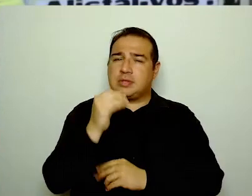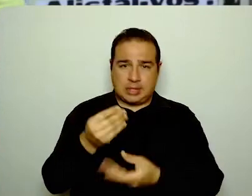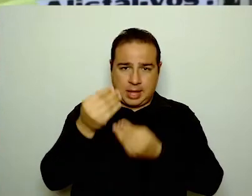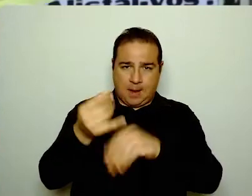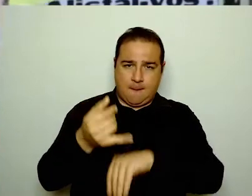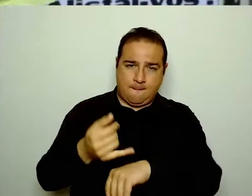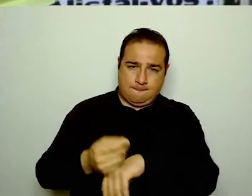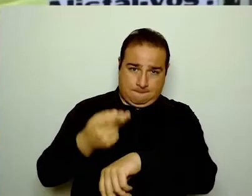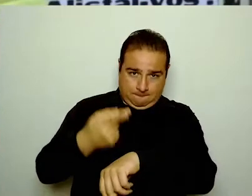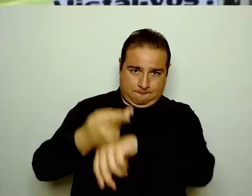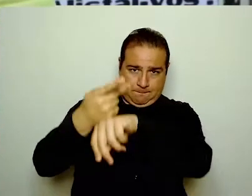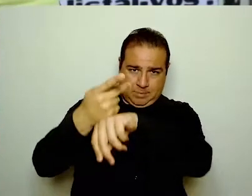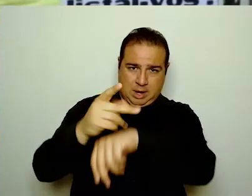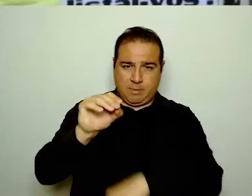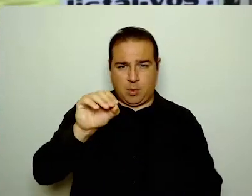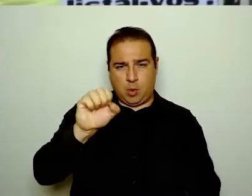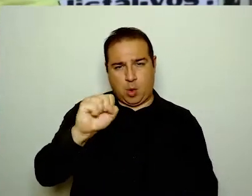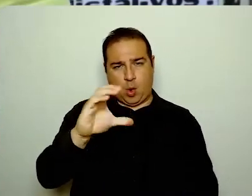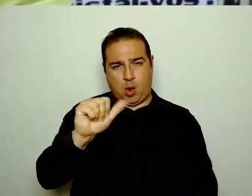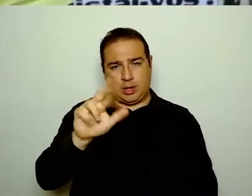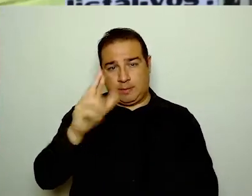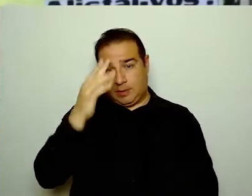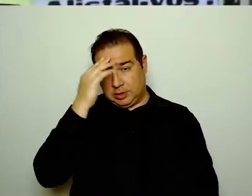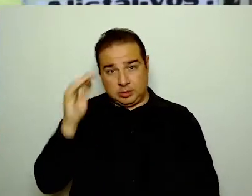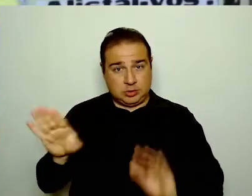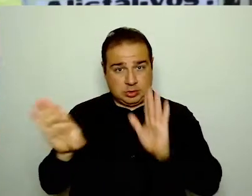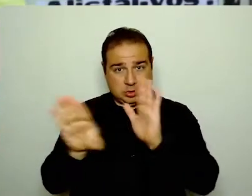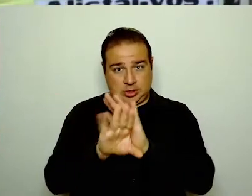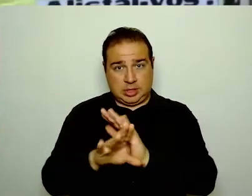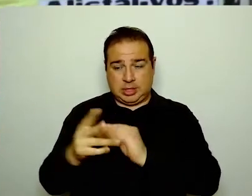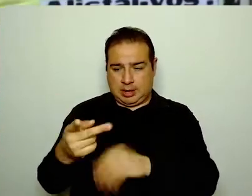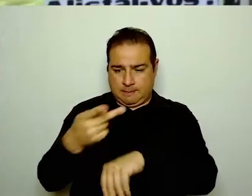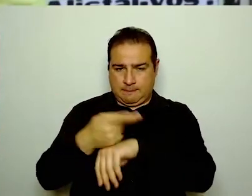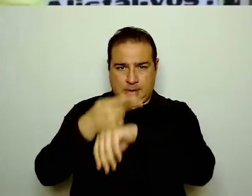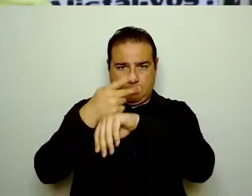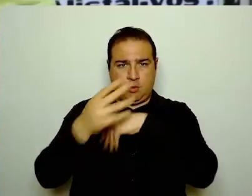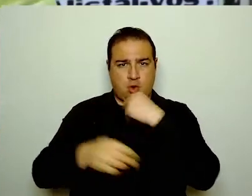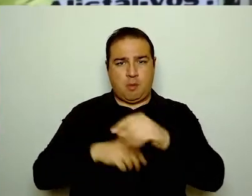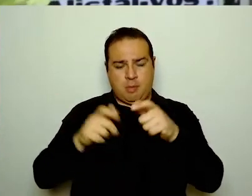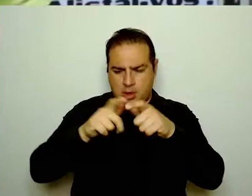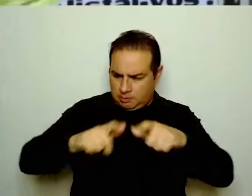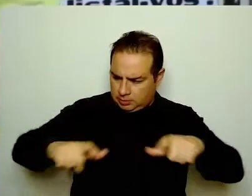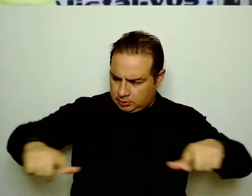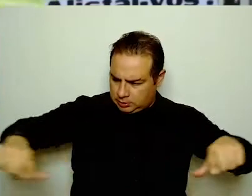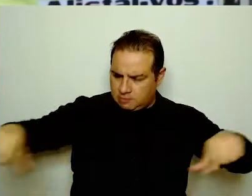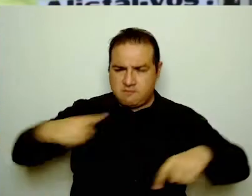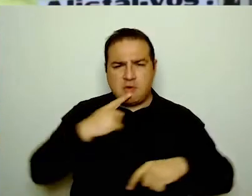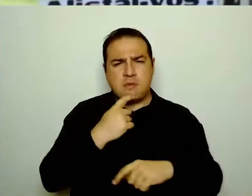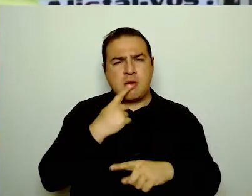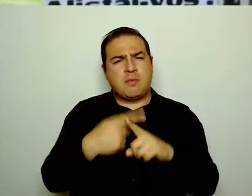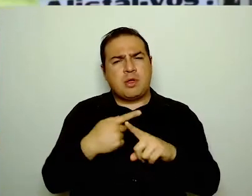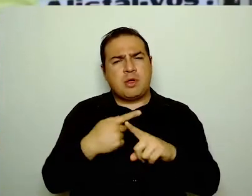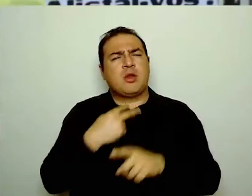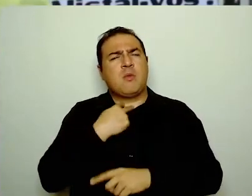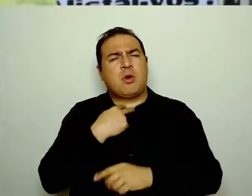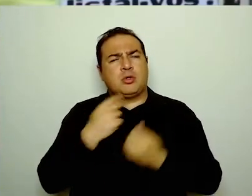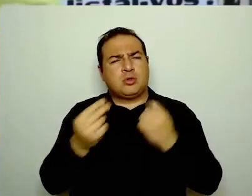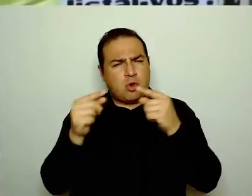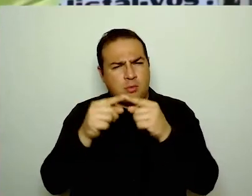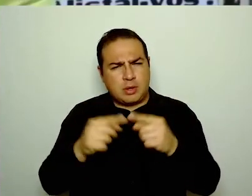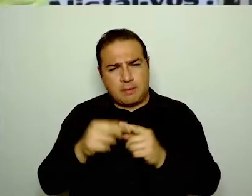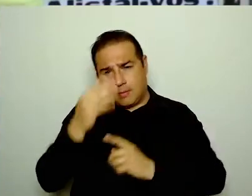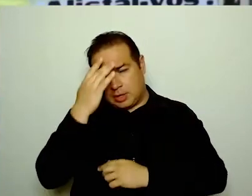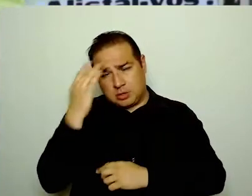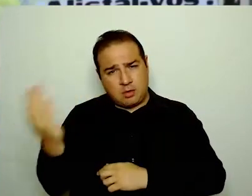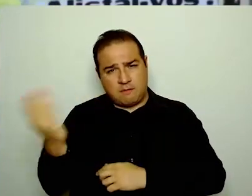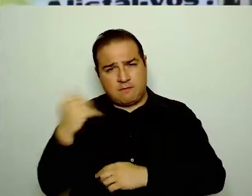assim, quando você está entregando um Oscar, que as pessoas vão receber essa premiação, não é um tapete vermelho? Então, por que eu não